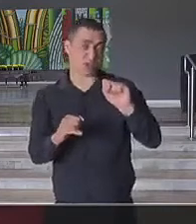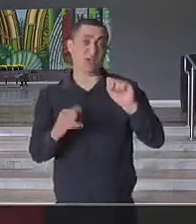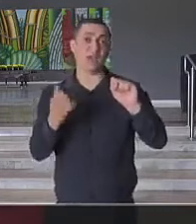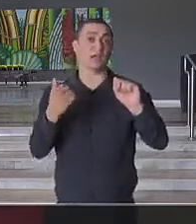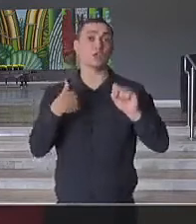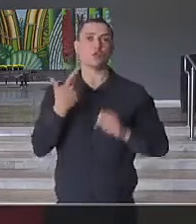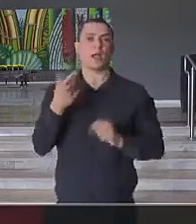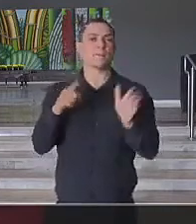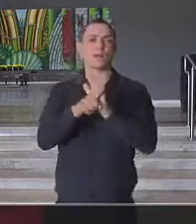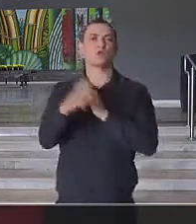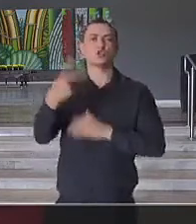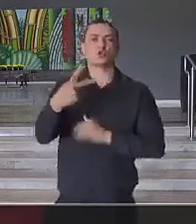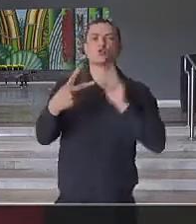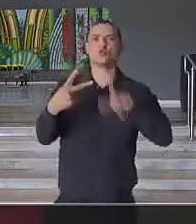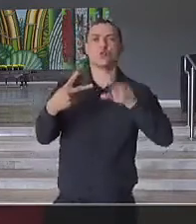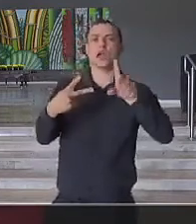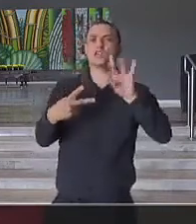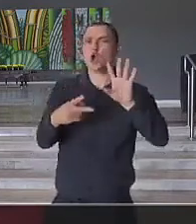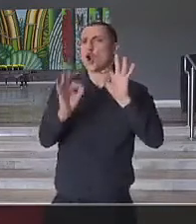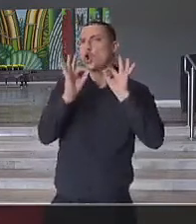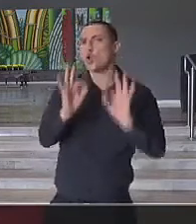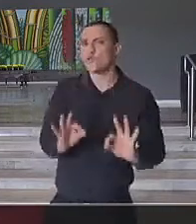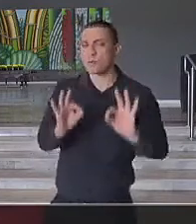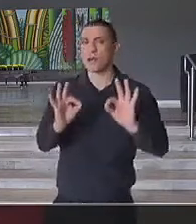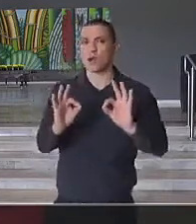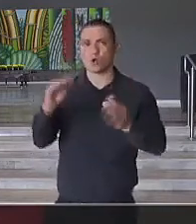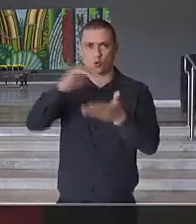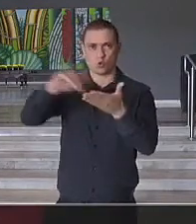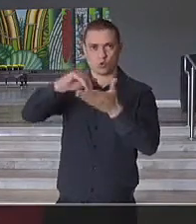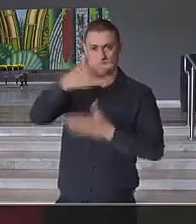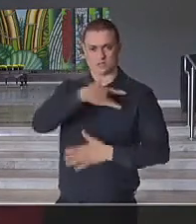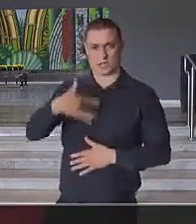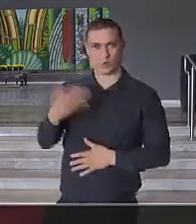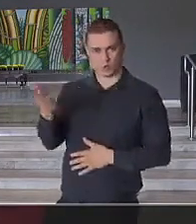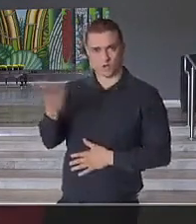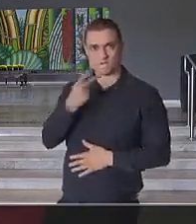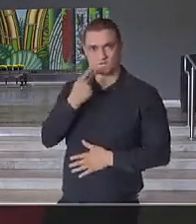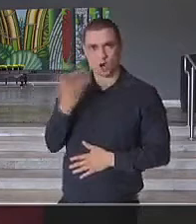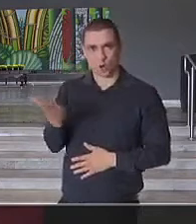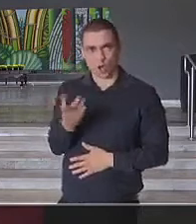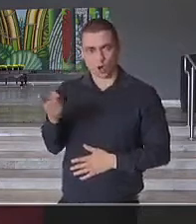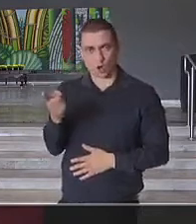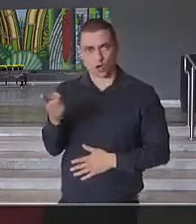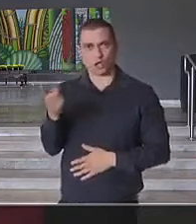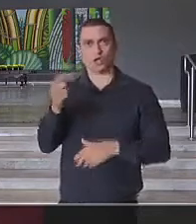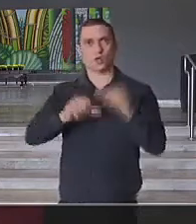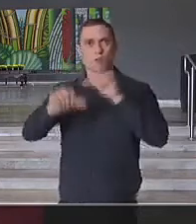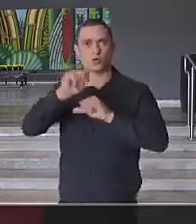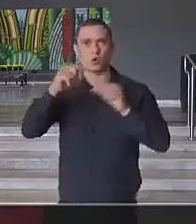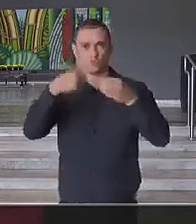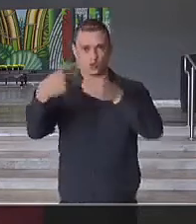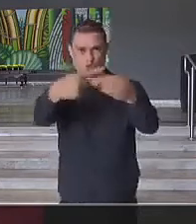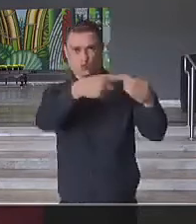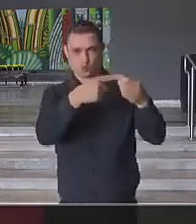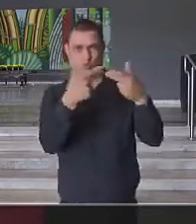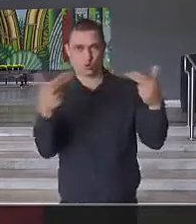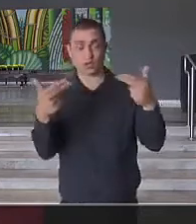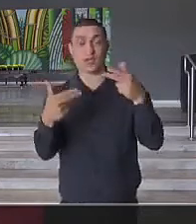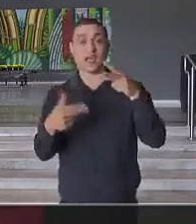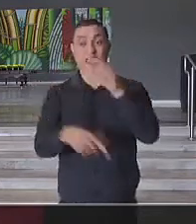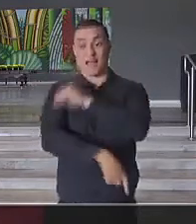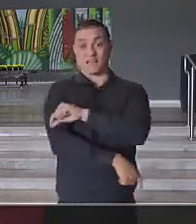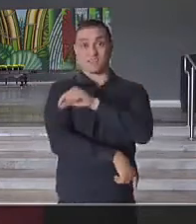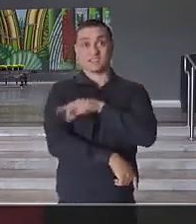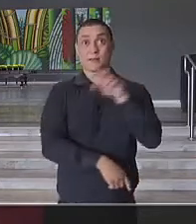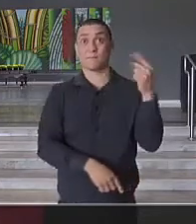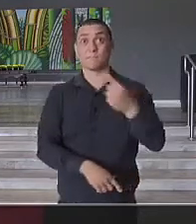não é nem uma segunda pergunta, é mais uma confirmação. O secretário da Saúde acabou de falar em uma das respostas anteriores que as vacinas